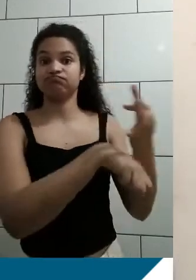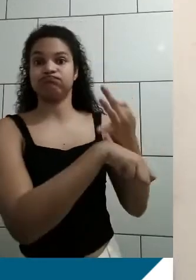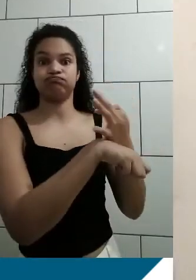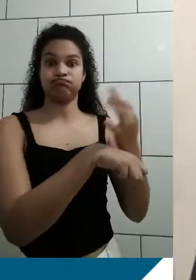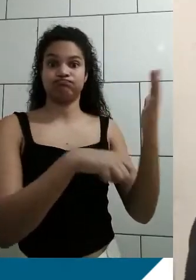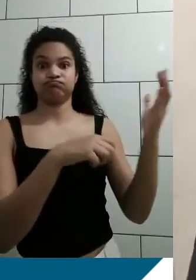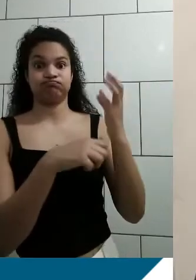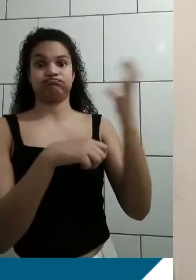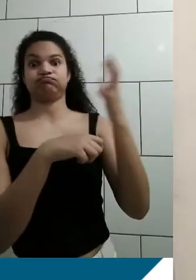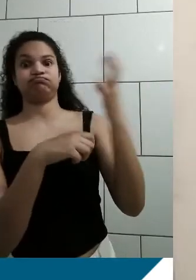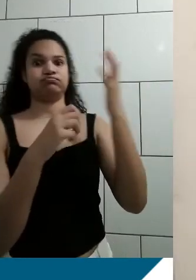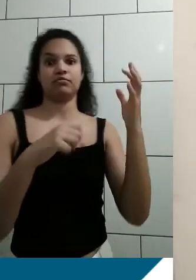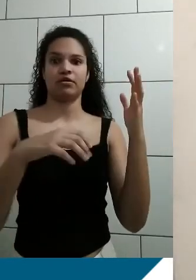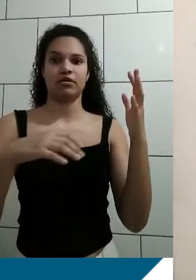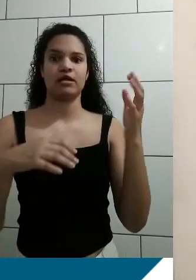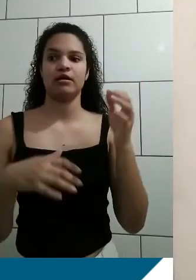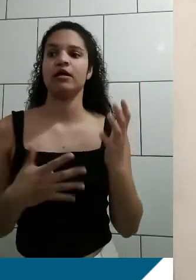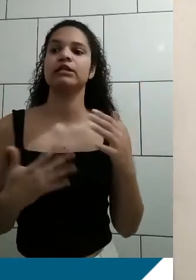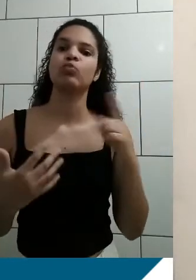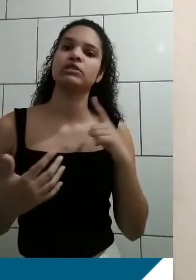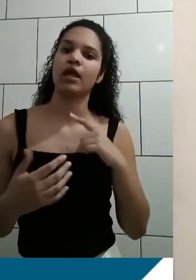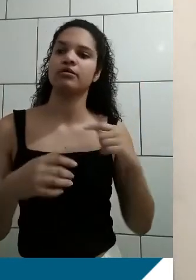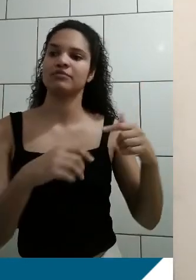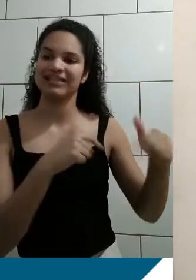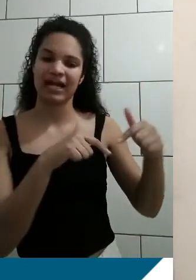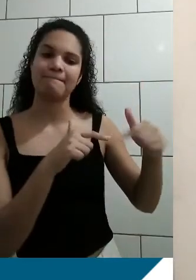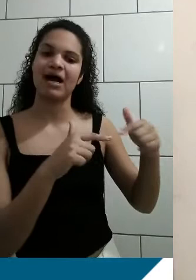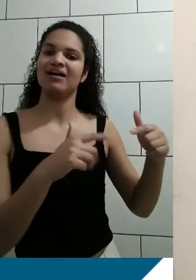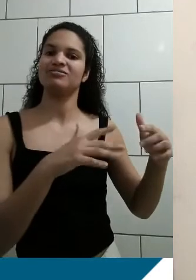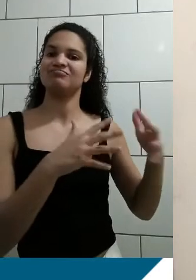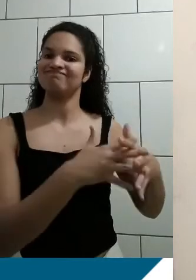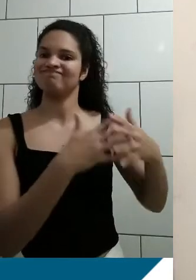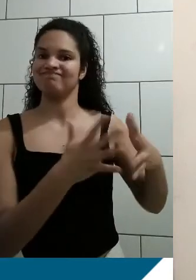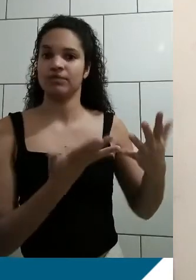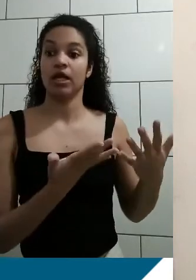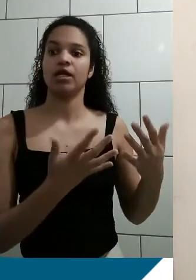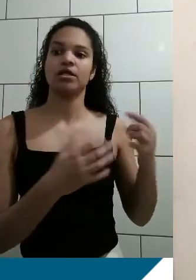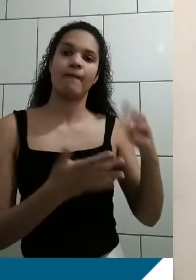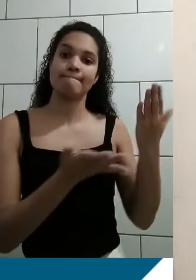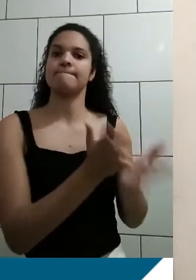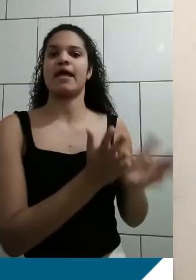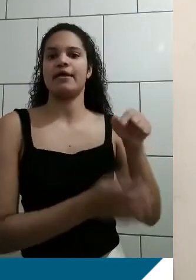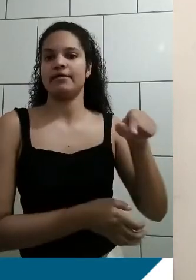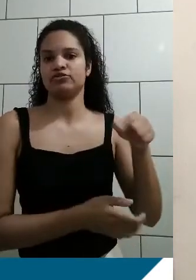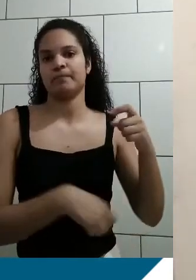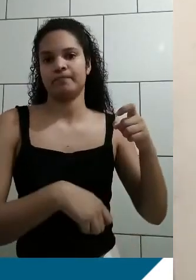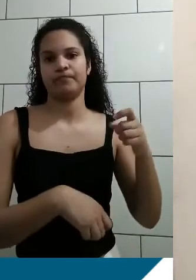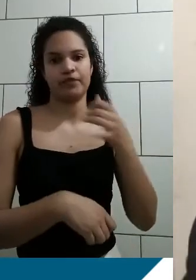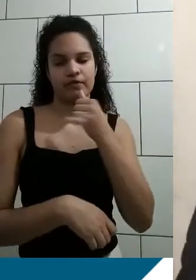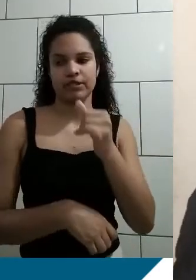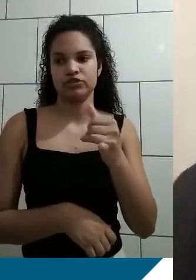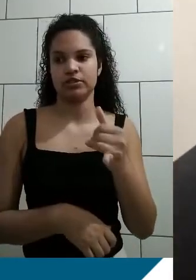dissipativo, né, essa perca, tá? A energia mecânica antes, ela vai ser maior do que a energia